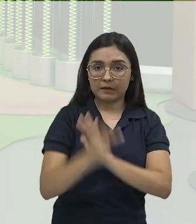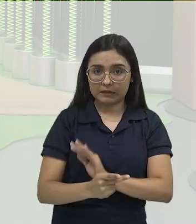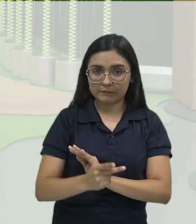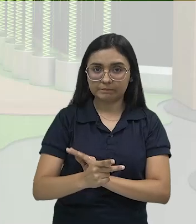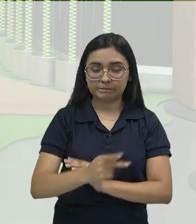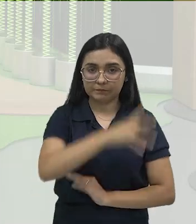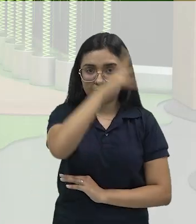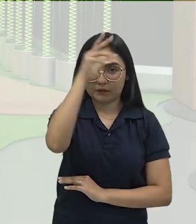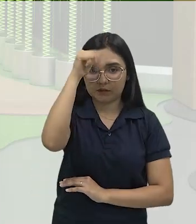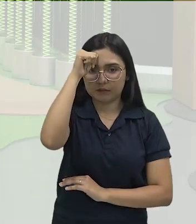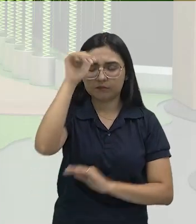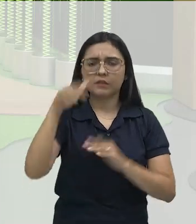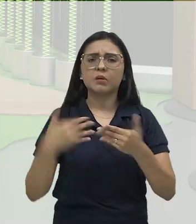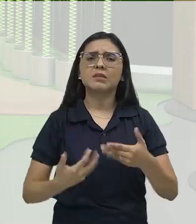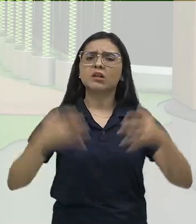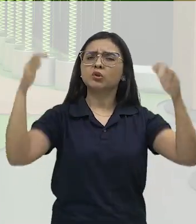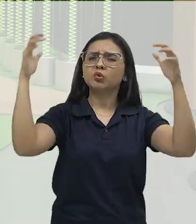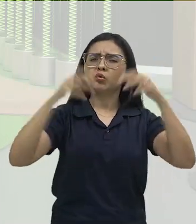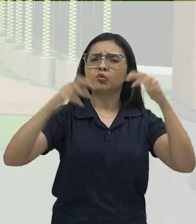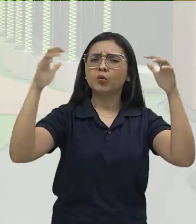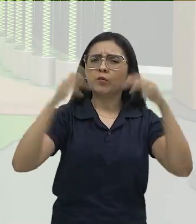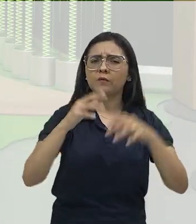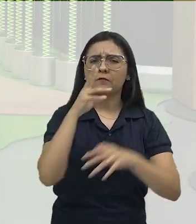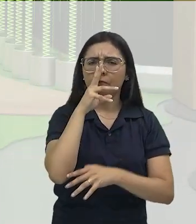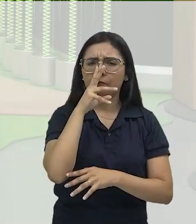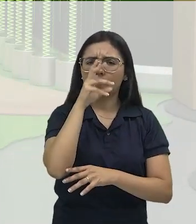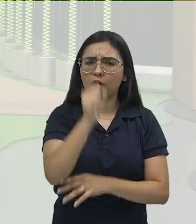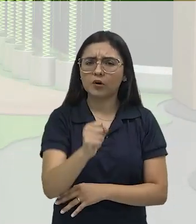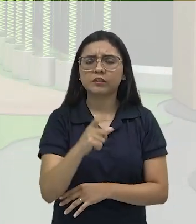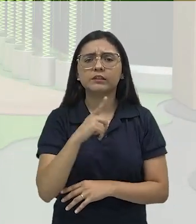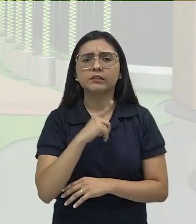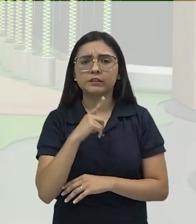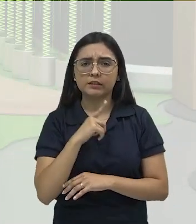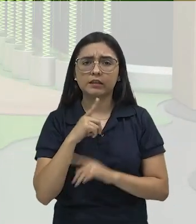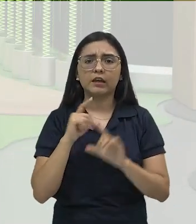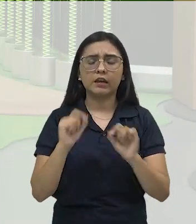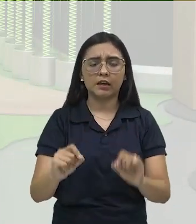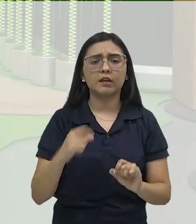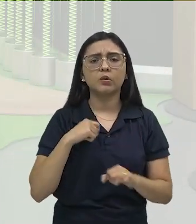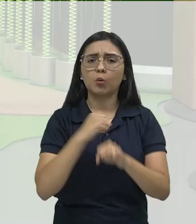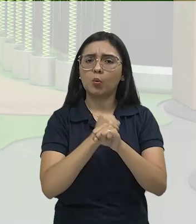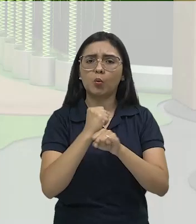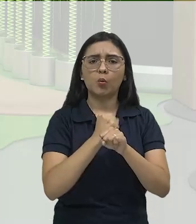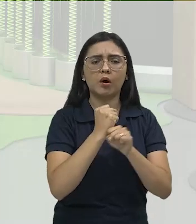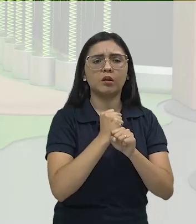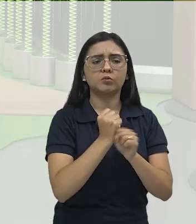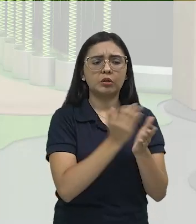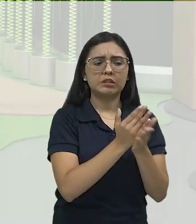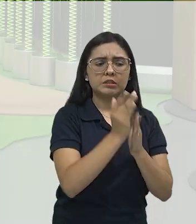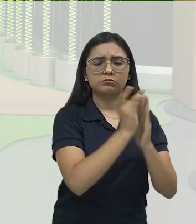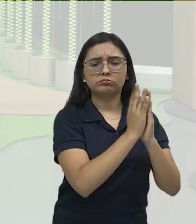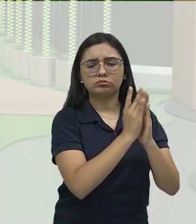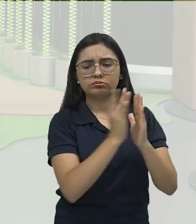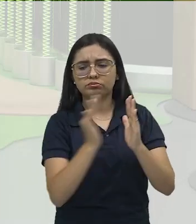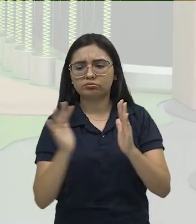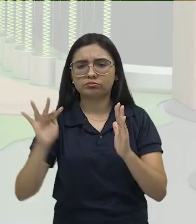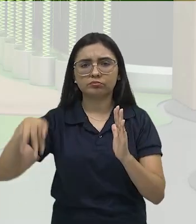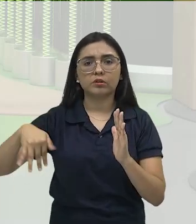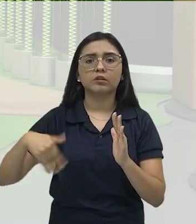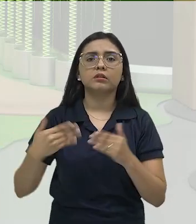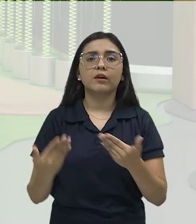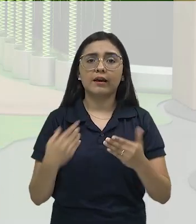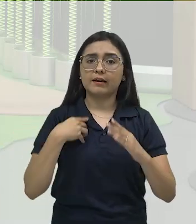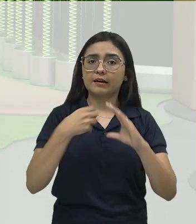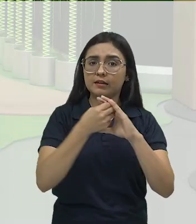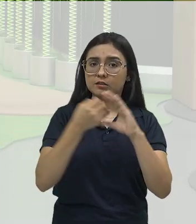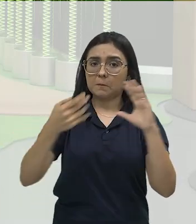Essa grande quantidade de chuvas que a gente costuma ter quase que ao longo do ano, o quanto que isso é característica